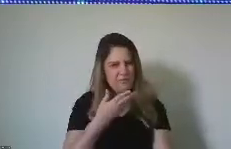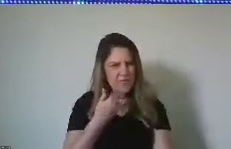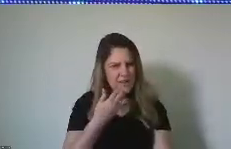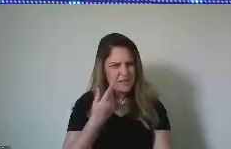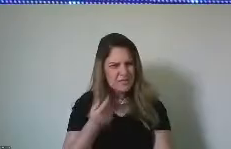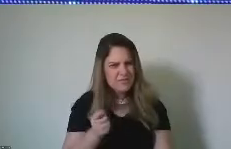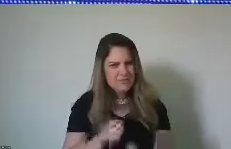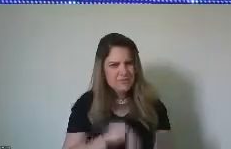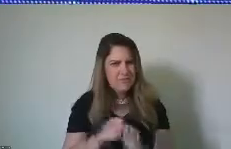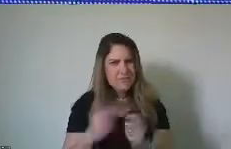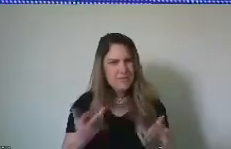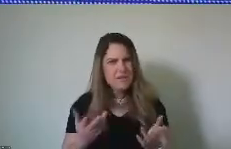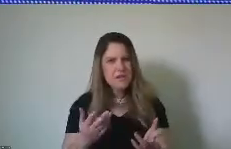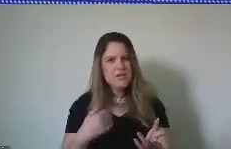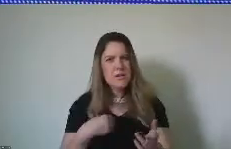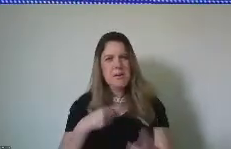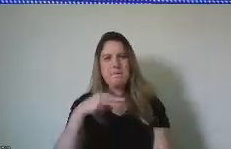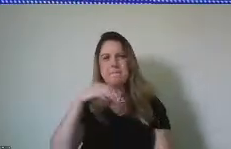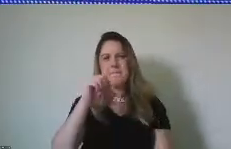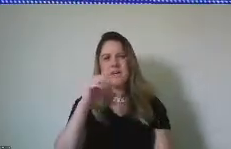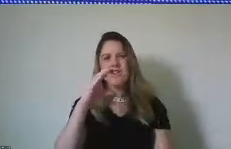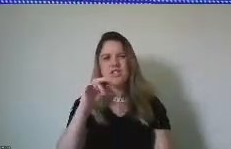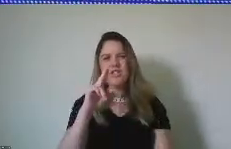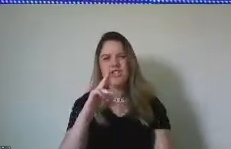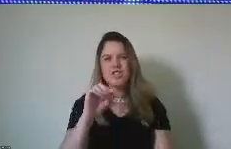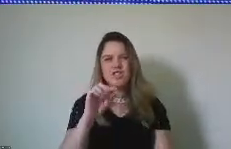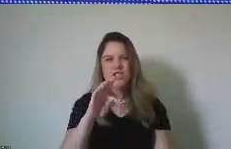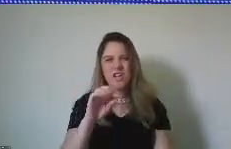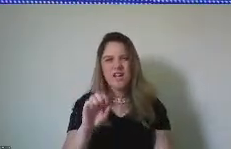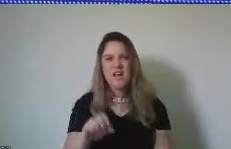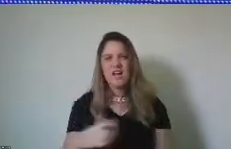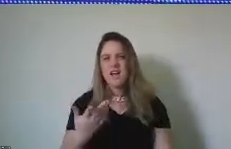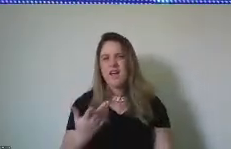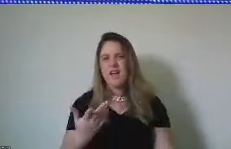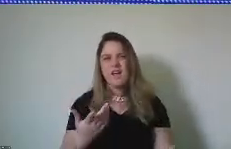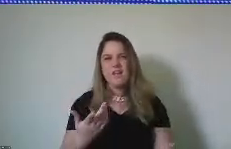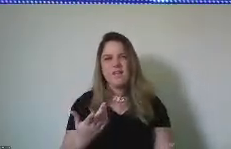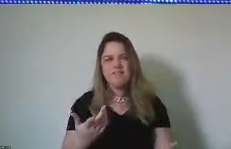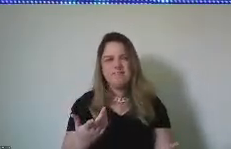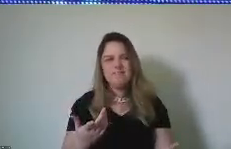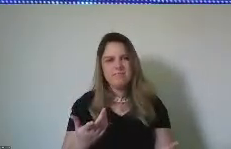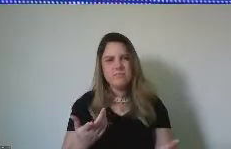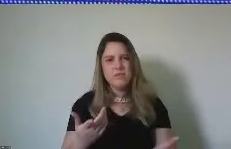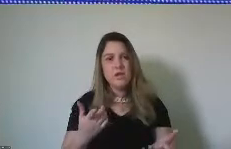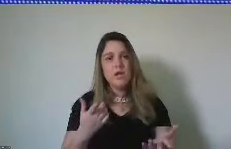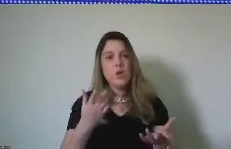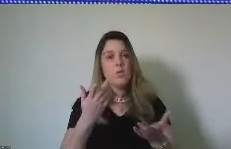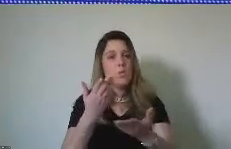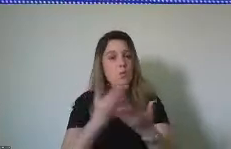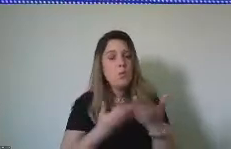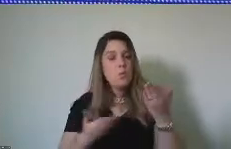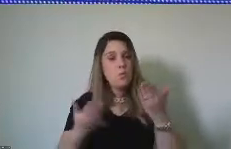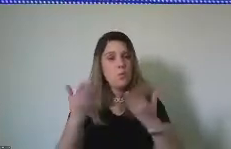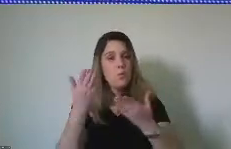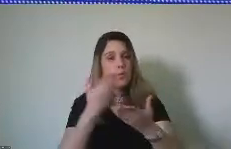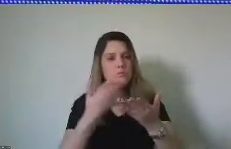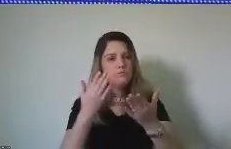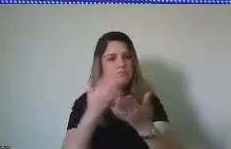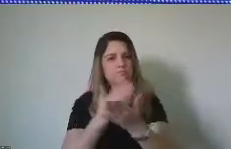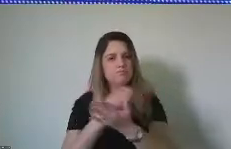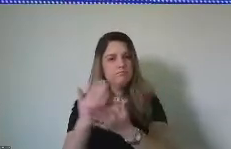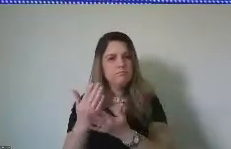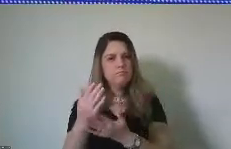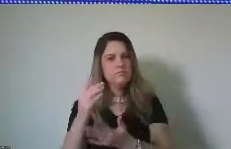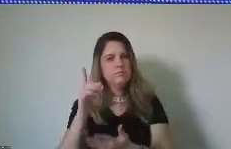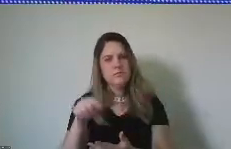dar Manchete e mostra alguma reação alguma relação com petição mas não